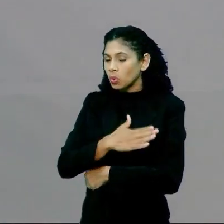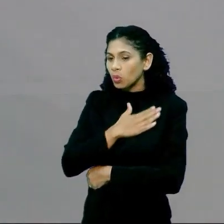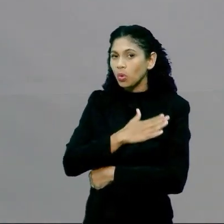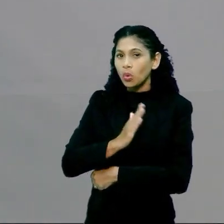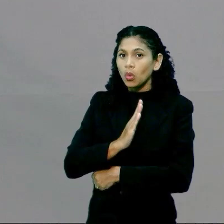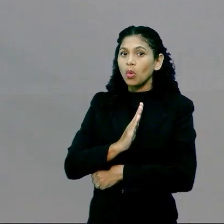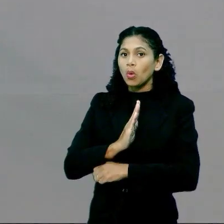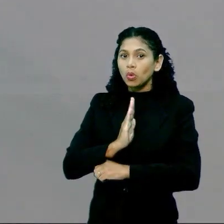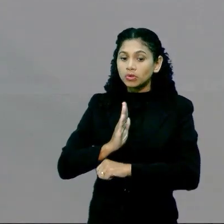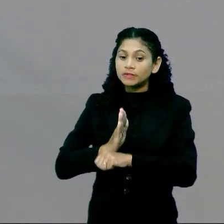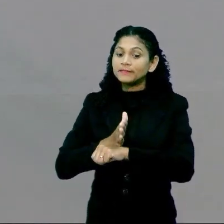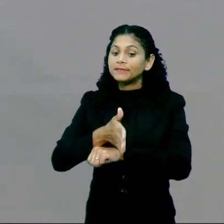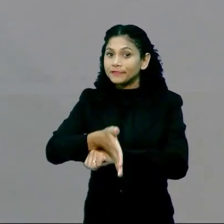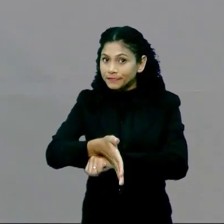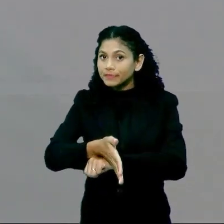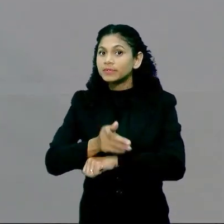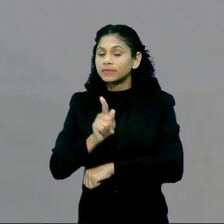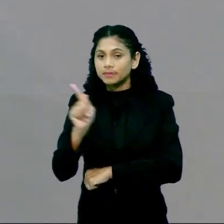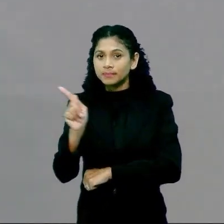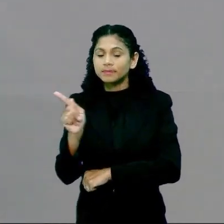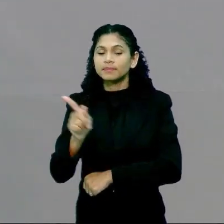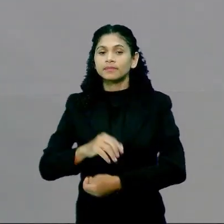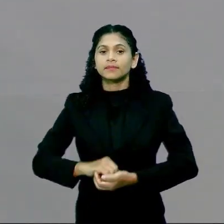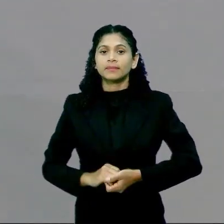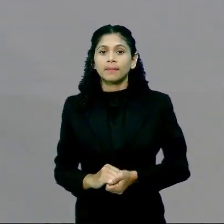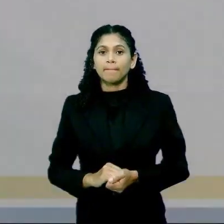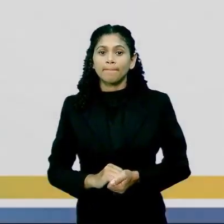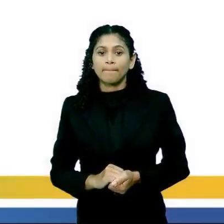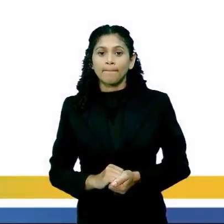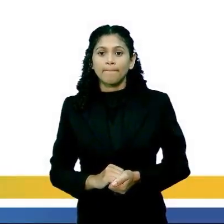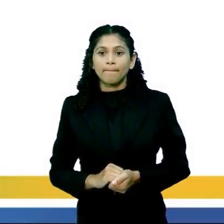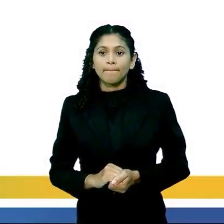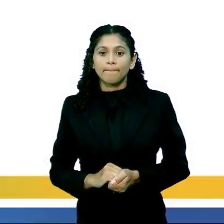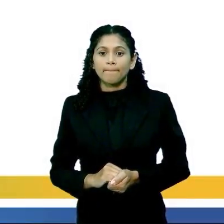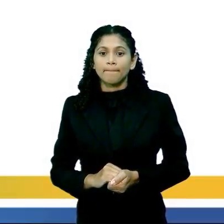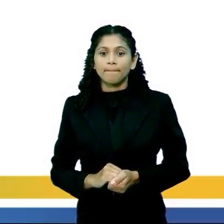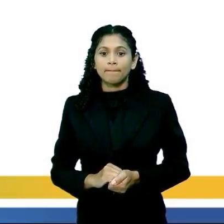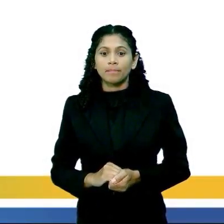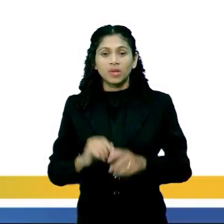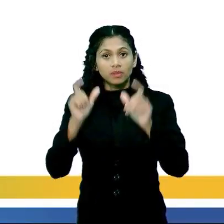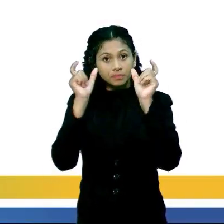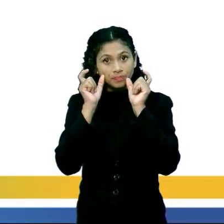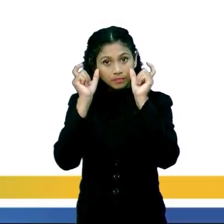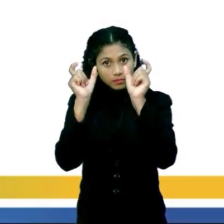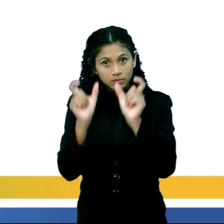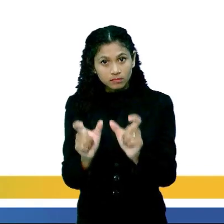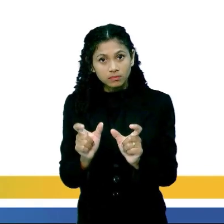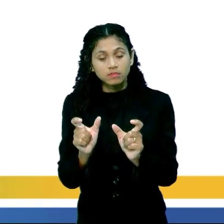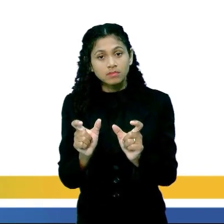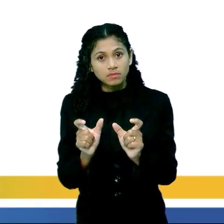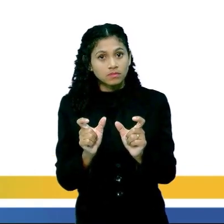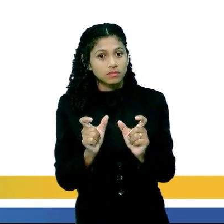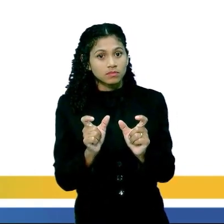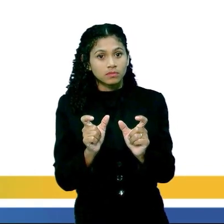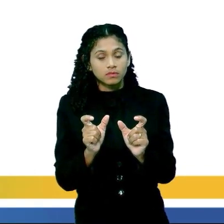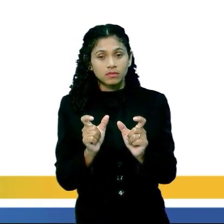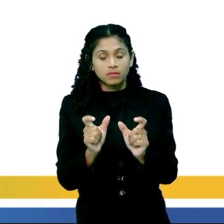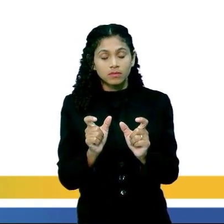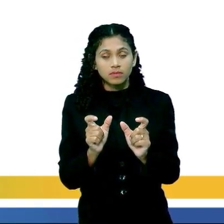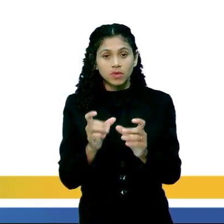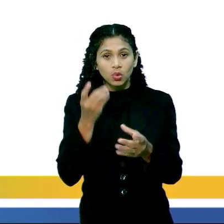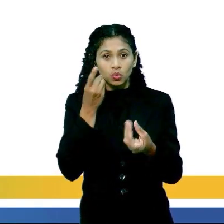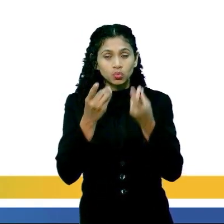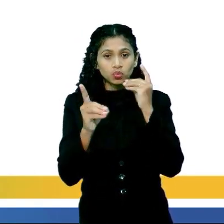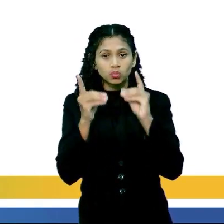aquele local e injetando lá muita grana, tá? Então, observem, quando no diálogo aqui, né,